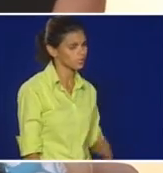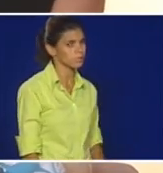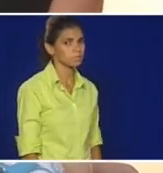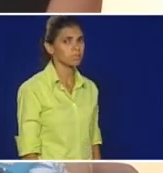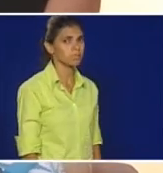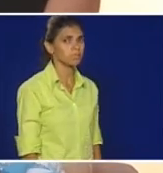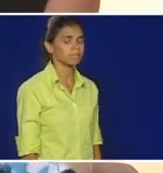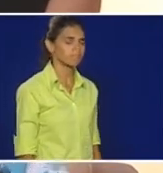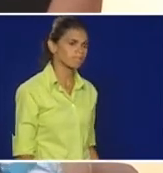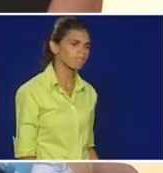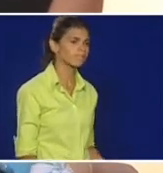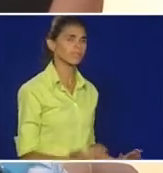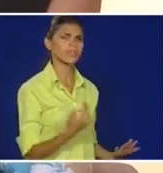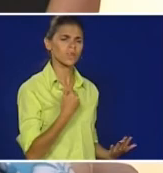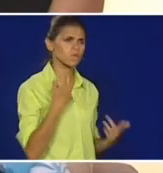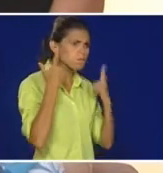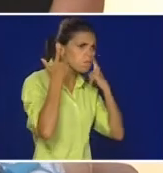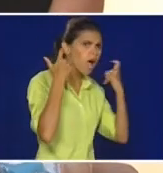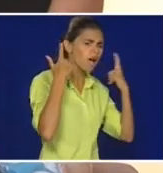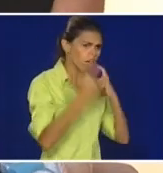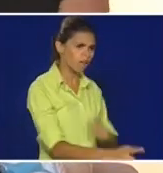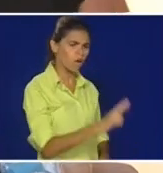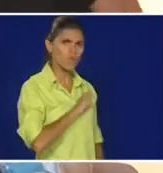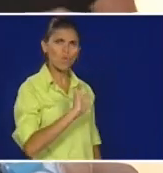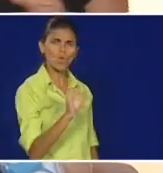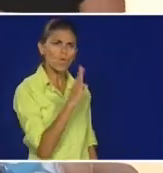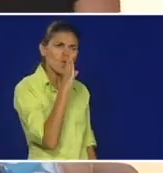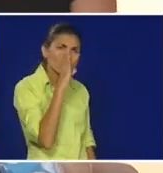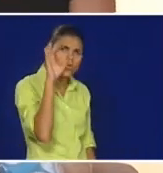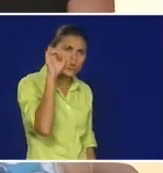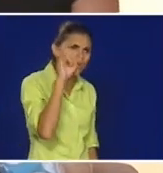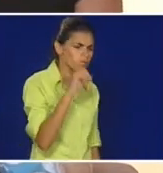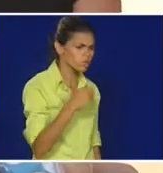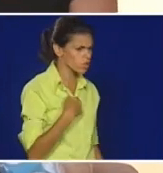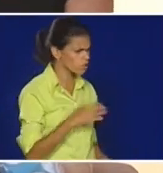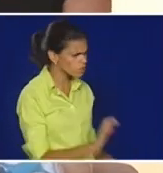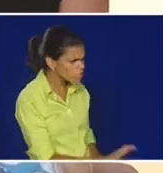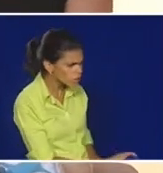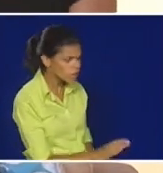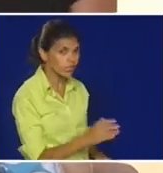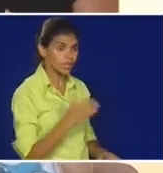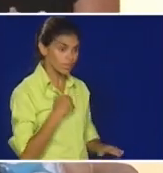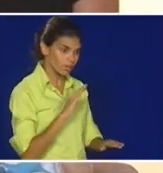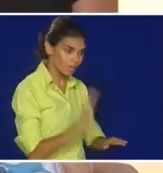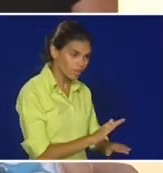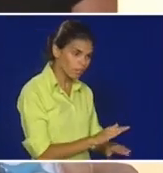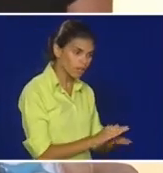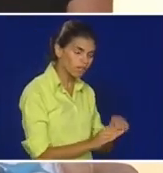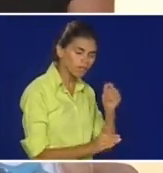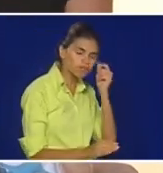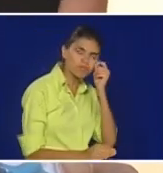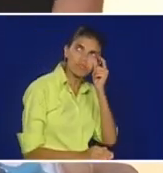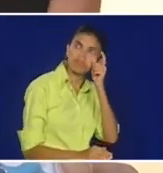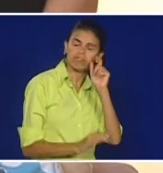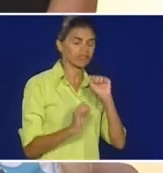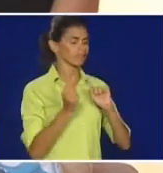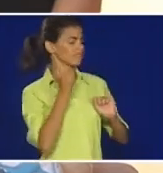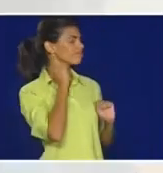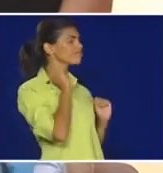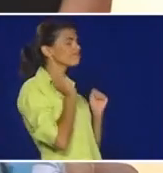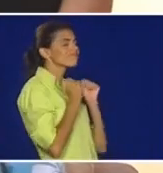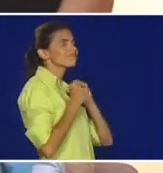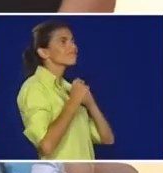E aí eu fiz um monte de barulho, ela não acordava e eu fiz assim. Quando eu toquei nela, ela deu aquela